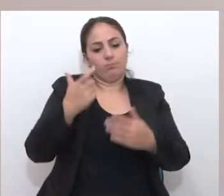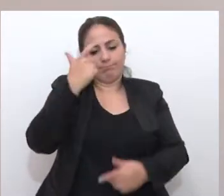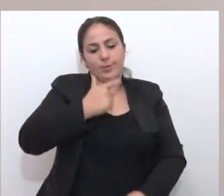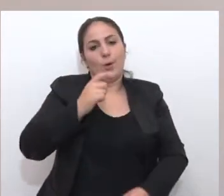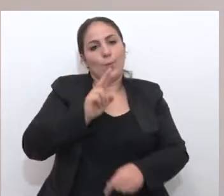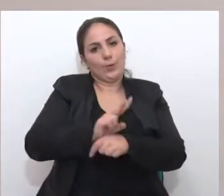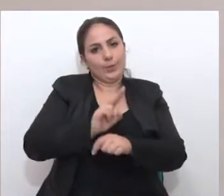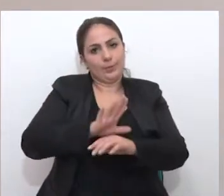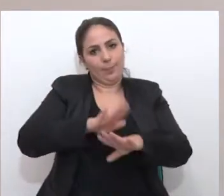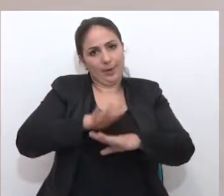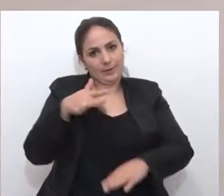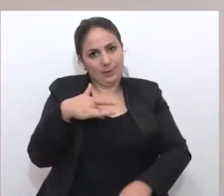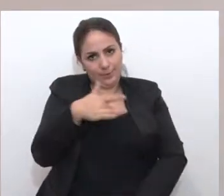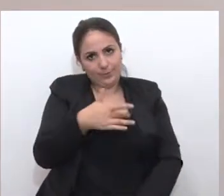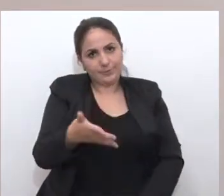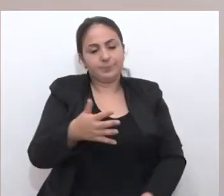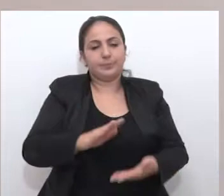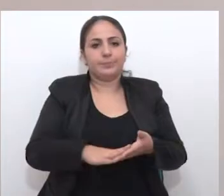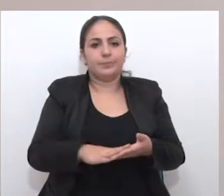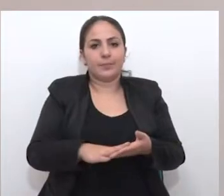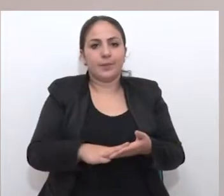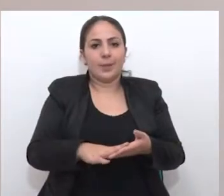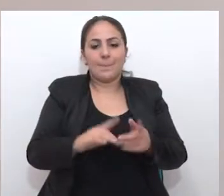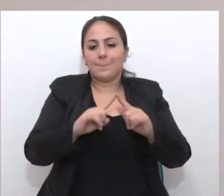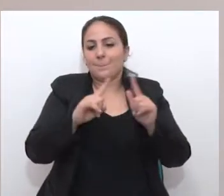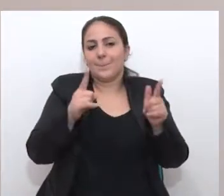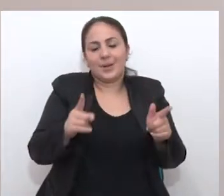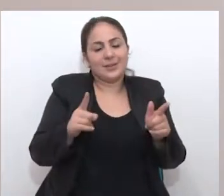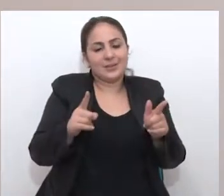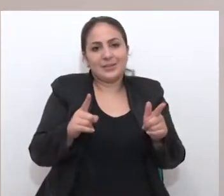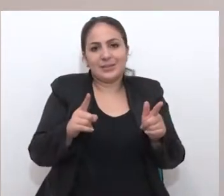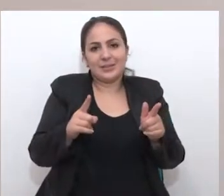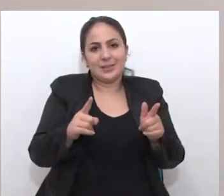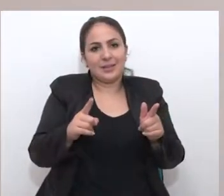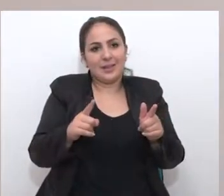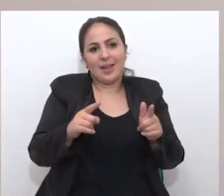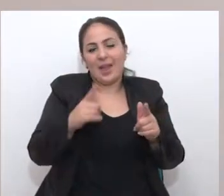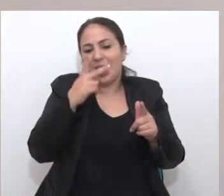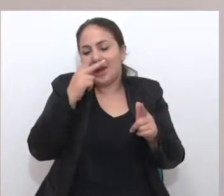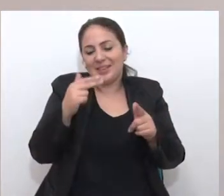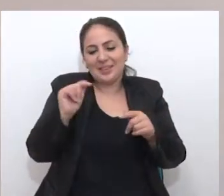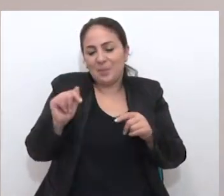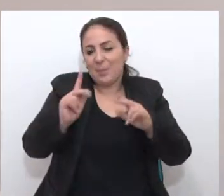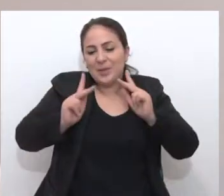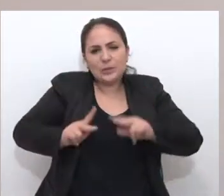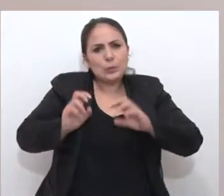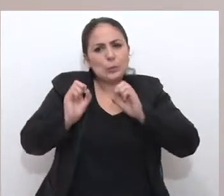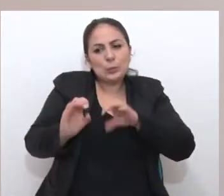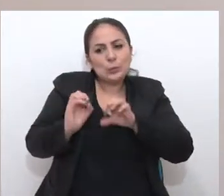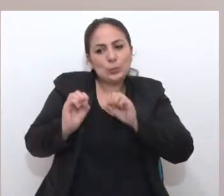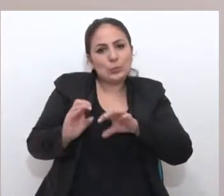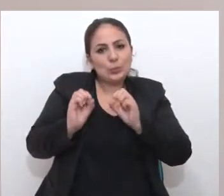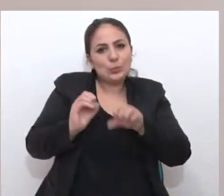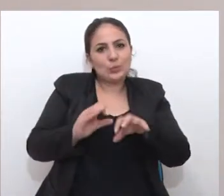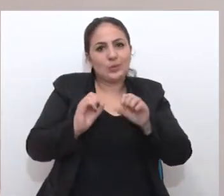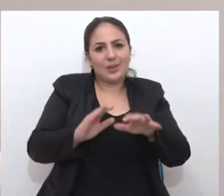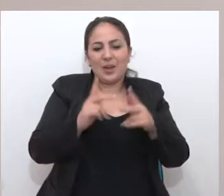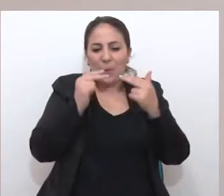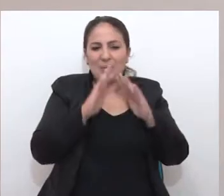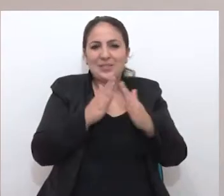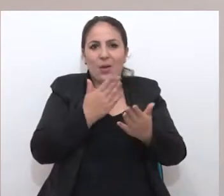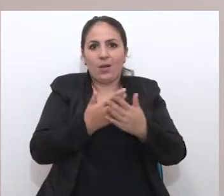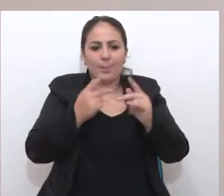ele praticamente parou de laçar. Mas é uma escola viva, uma